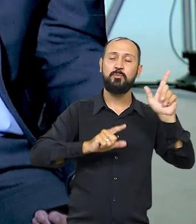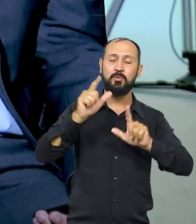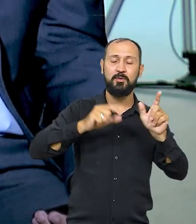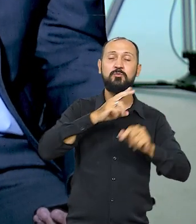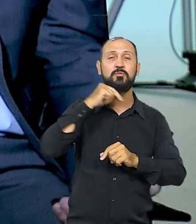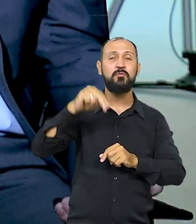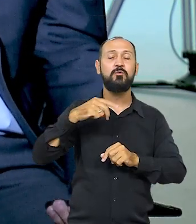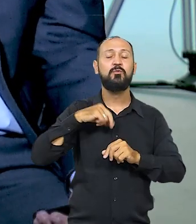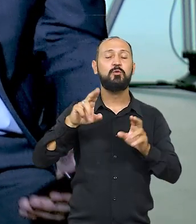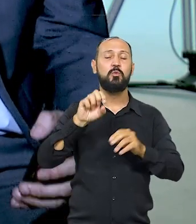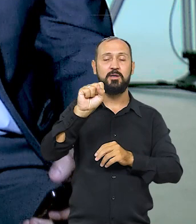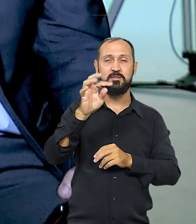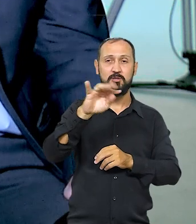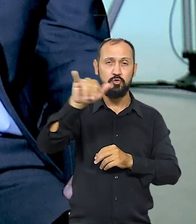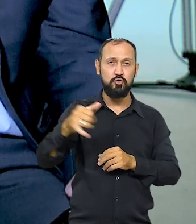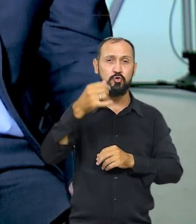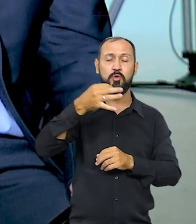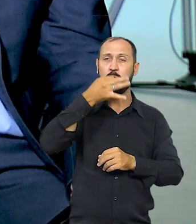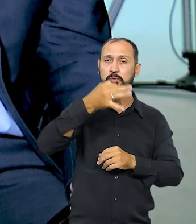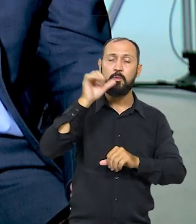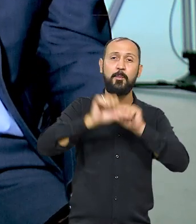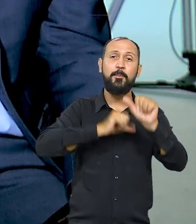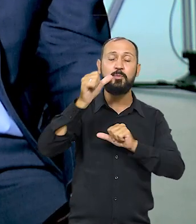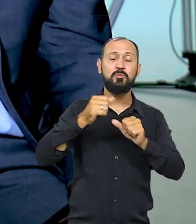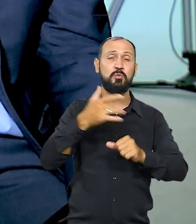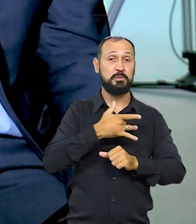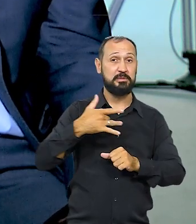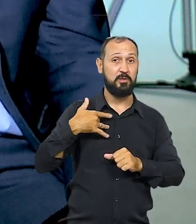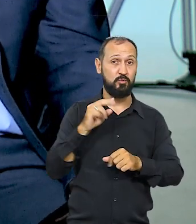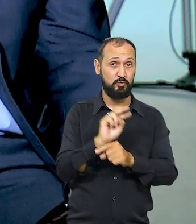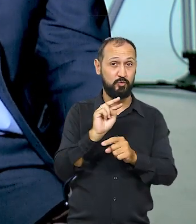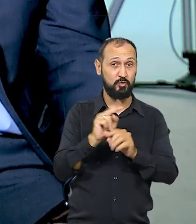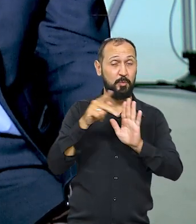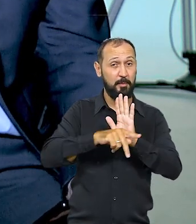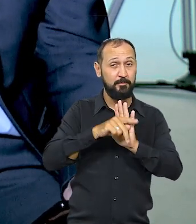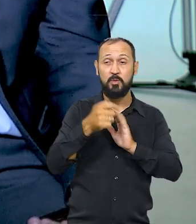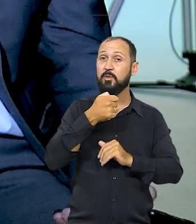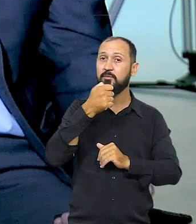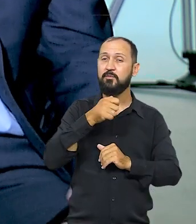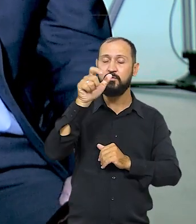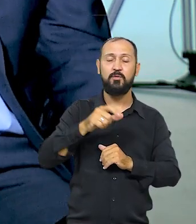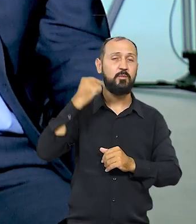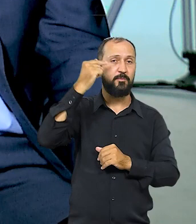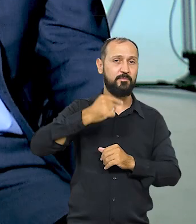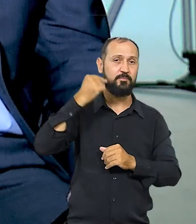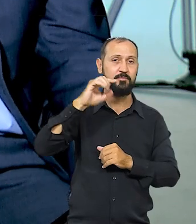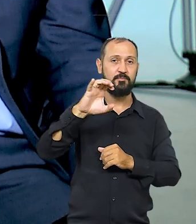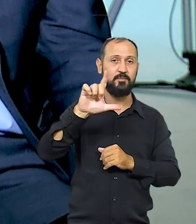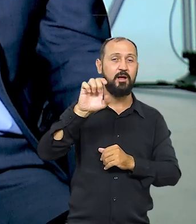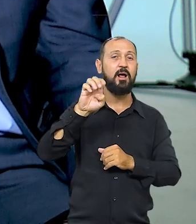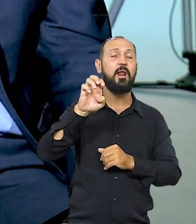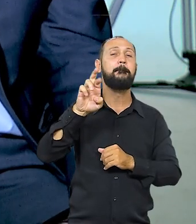de novembro foi uma decisão do STJ que reformulou o cenário dos planos de saúde no país todo. O entrevistado dessa edição